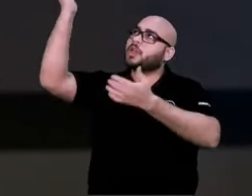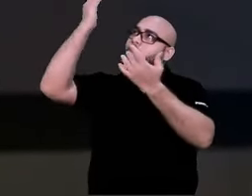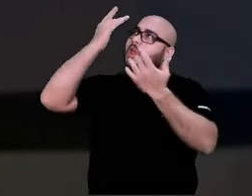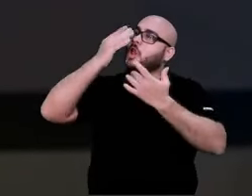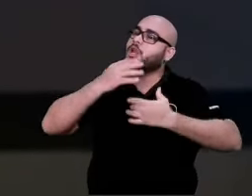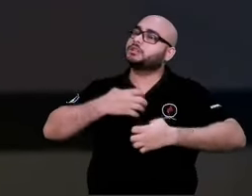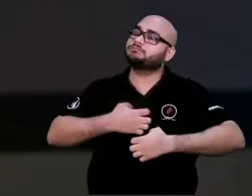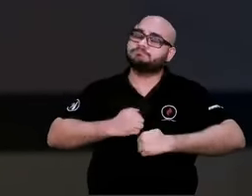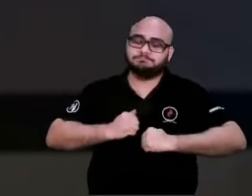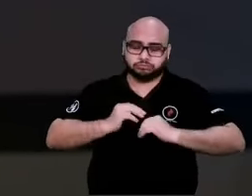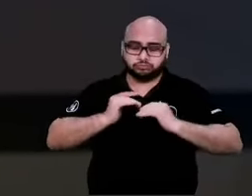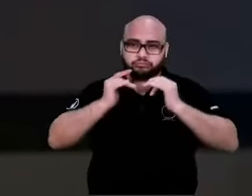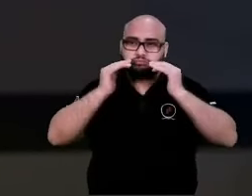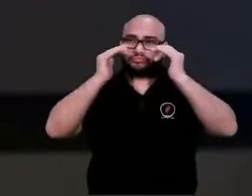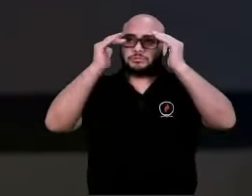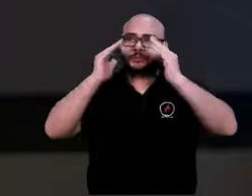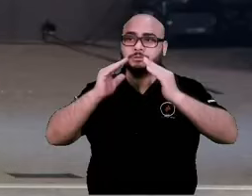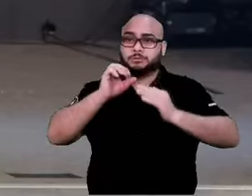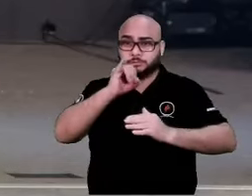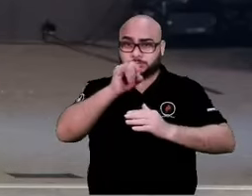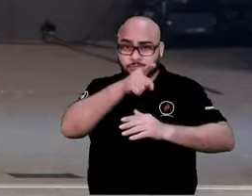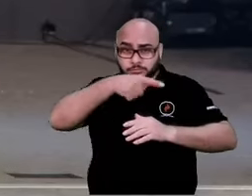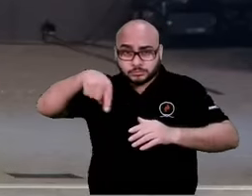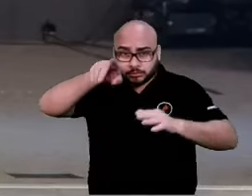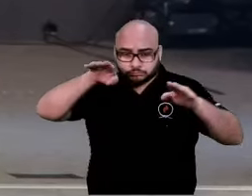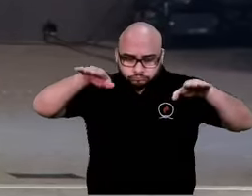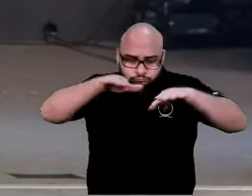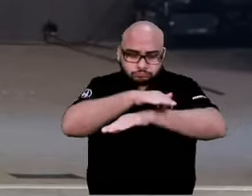humilha, você não pede ajuda.